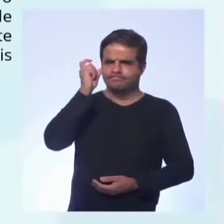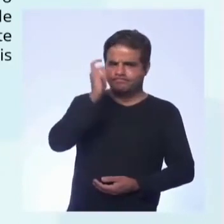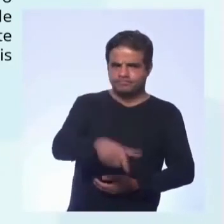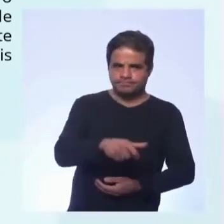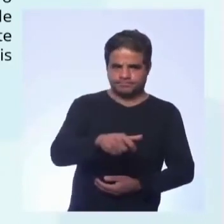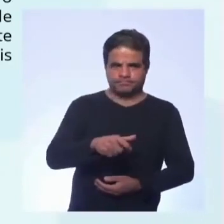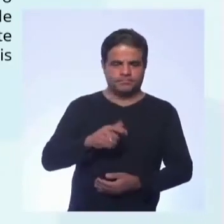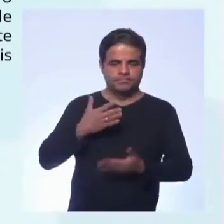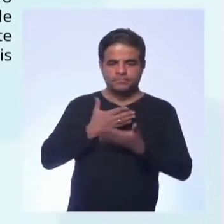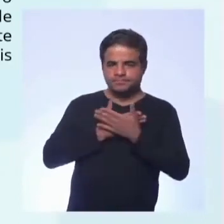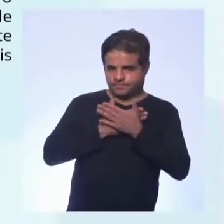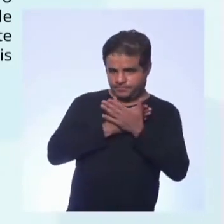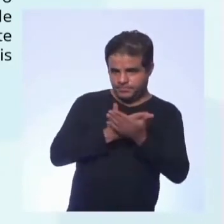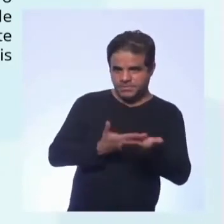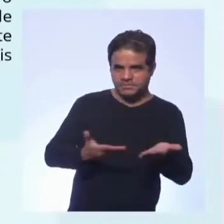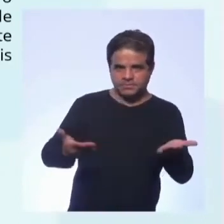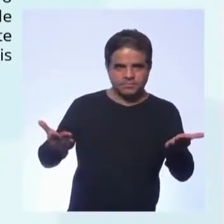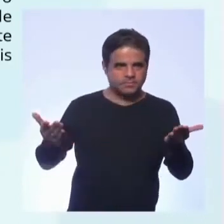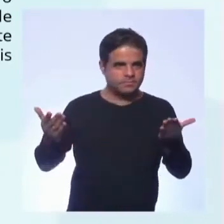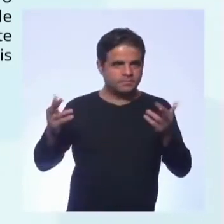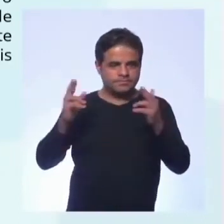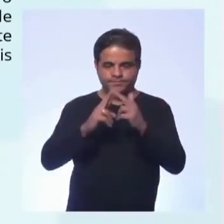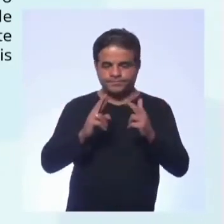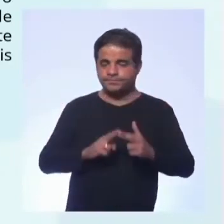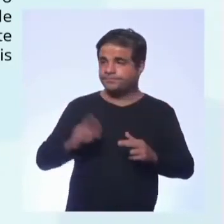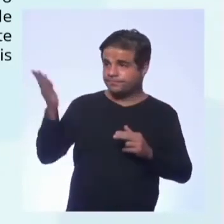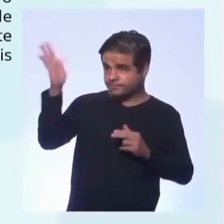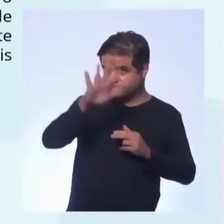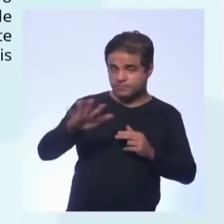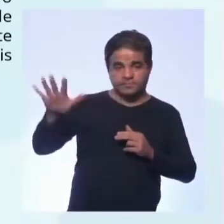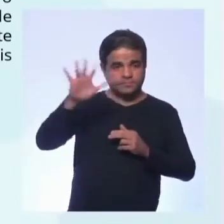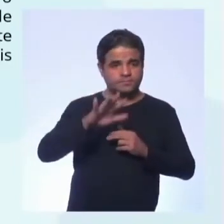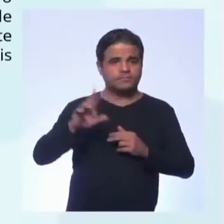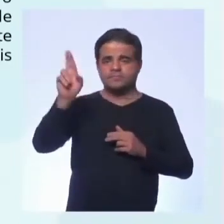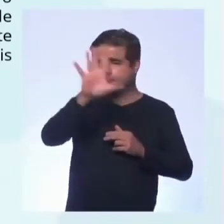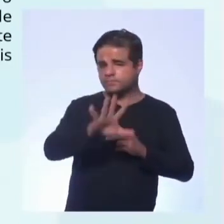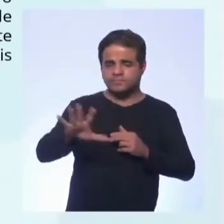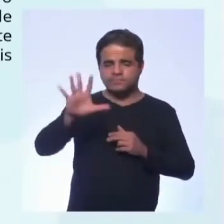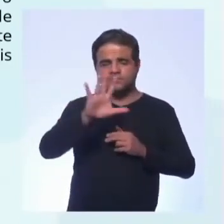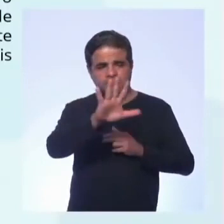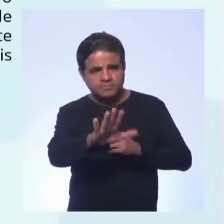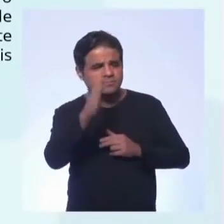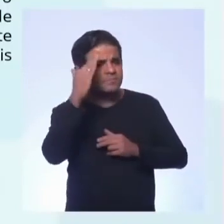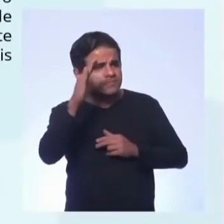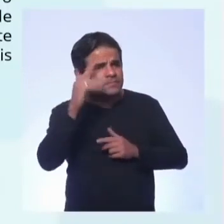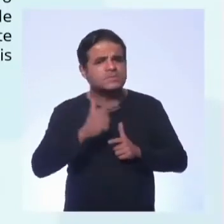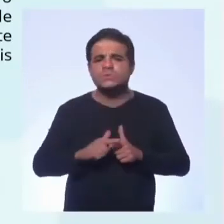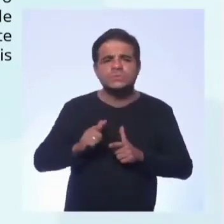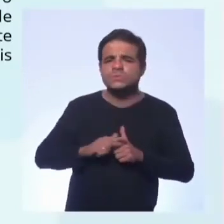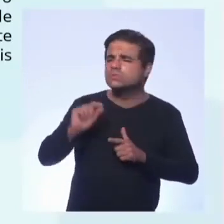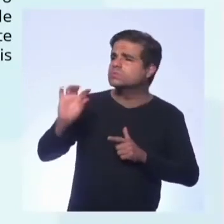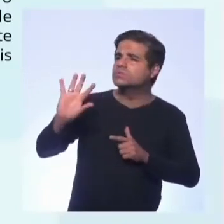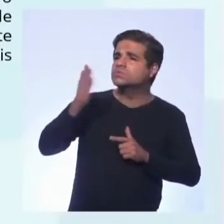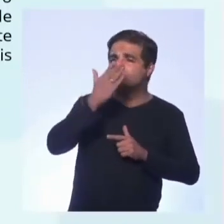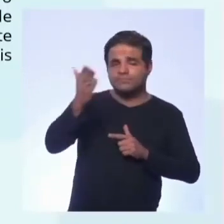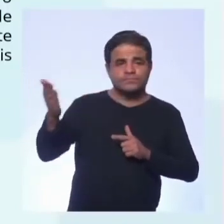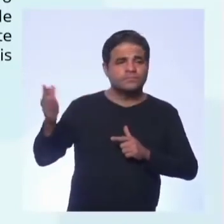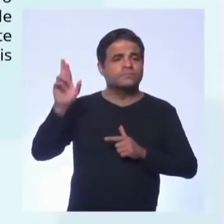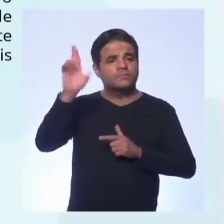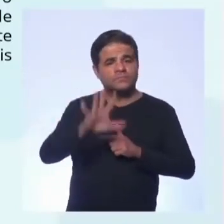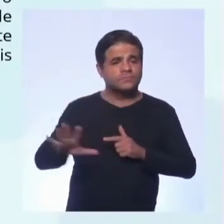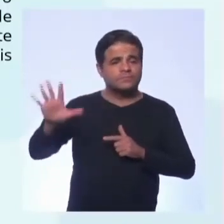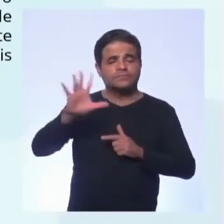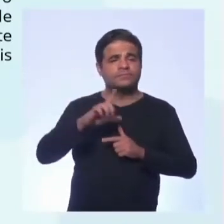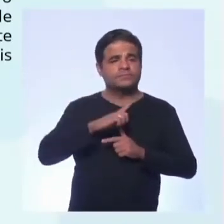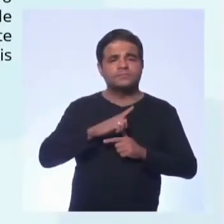interesse nessa região, ok? Agora, vamos entender a problemática aqui que está nessa